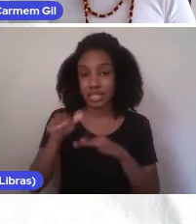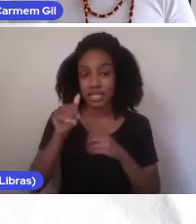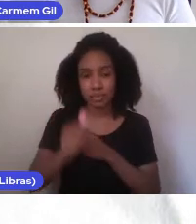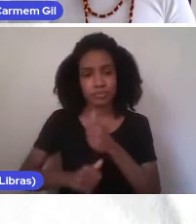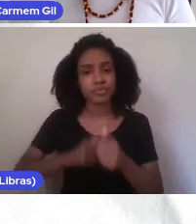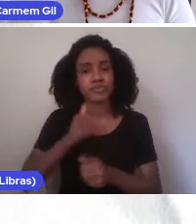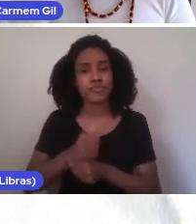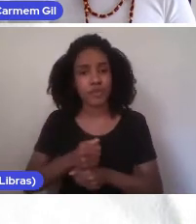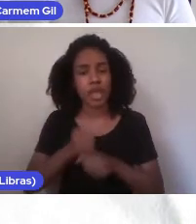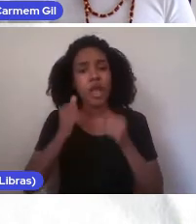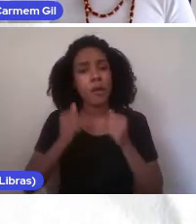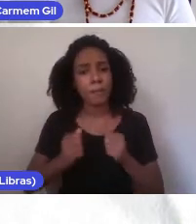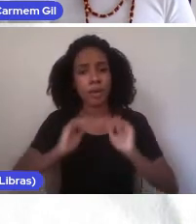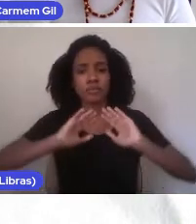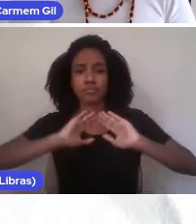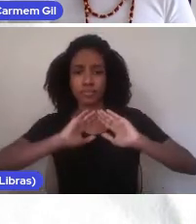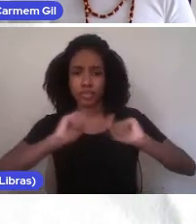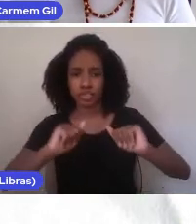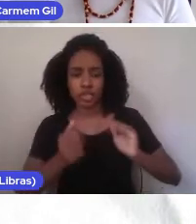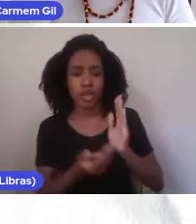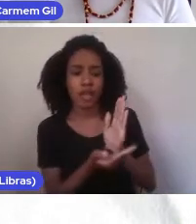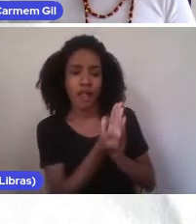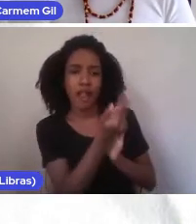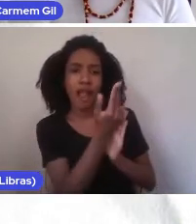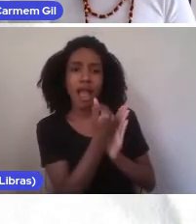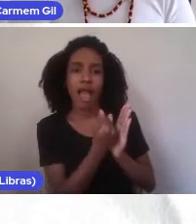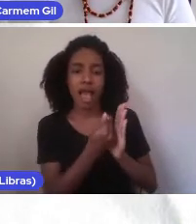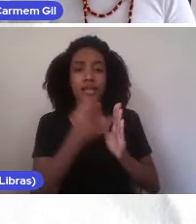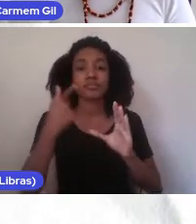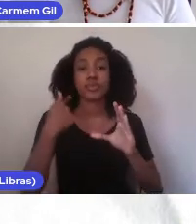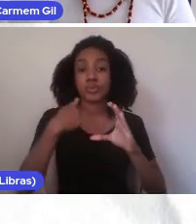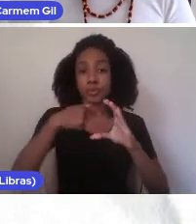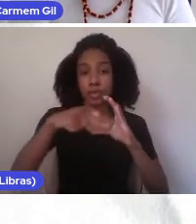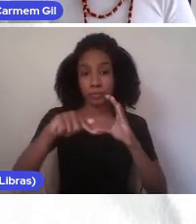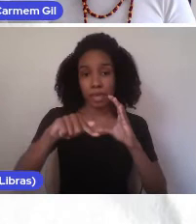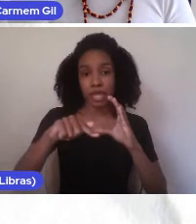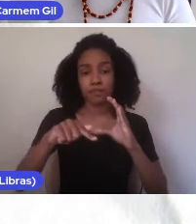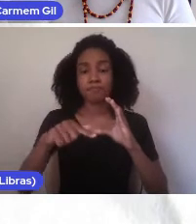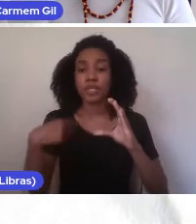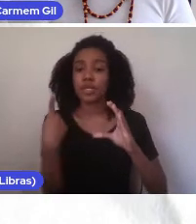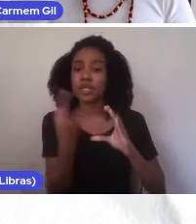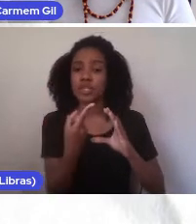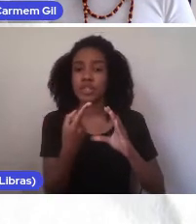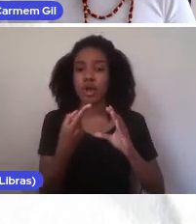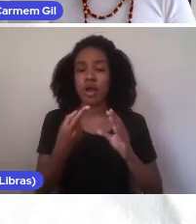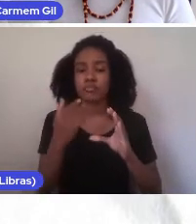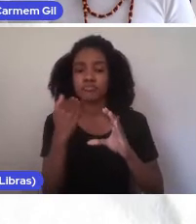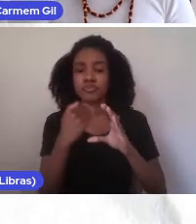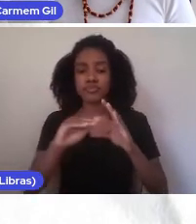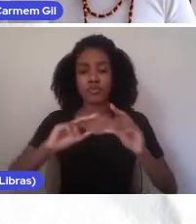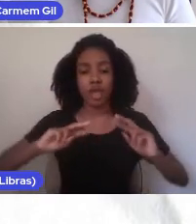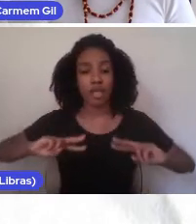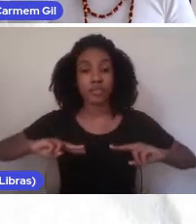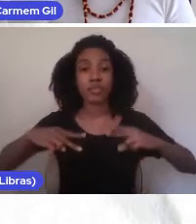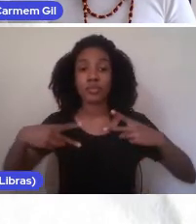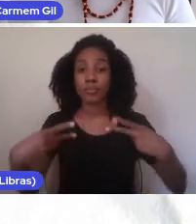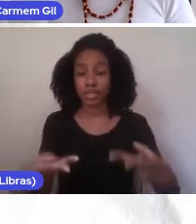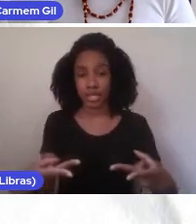que disponibilizamos para quem solicitou informações sobre o envio de material para o portal.